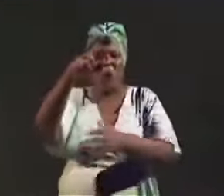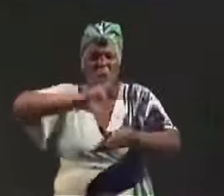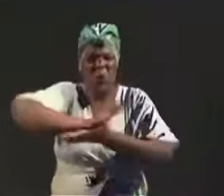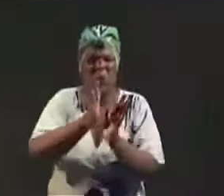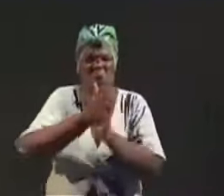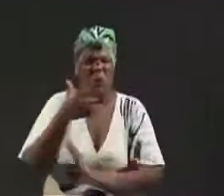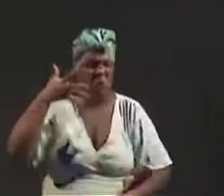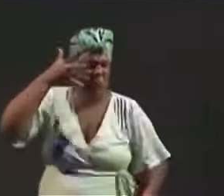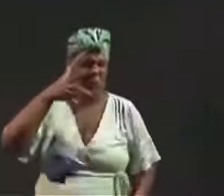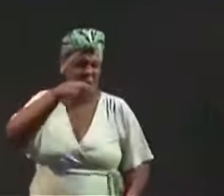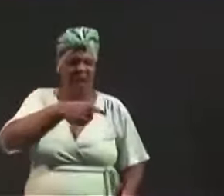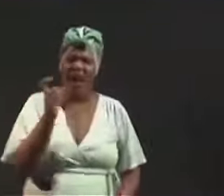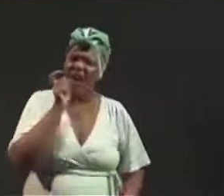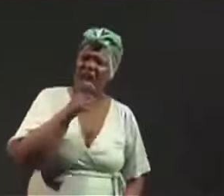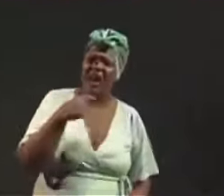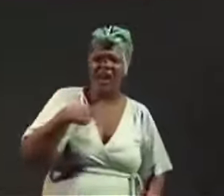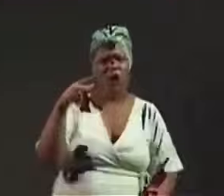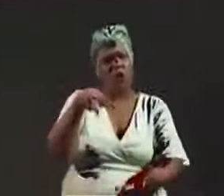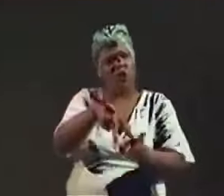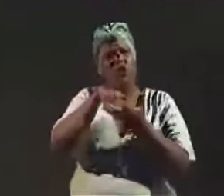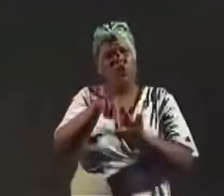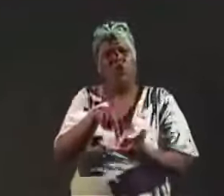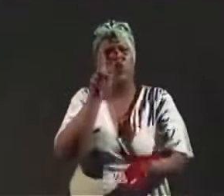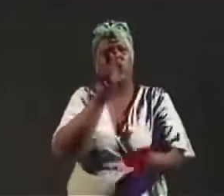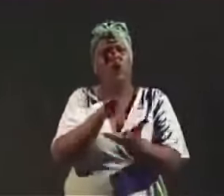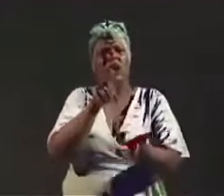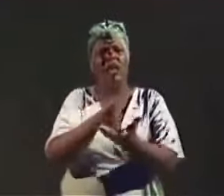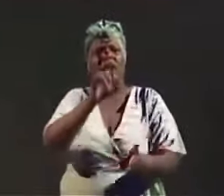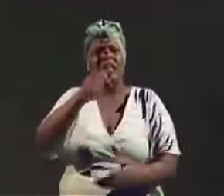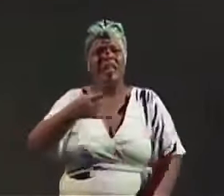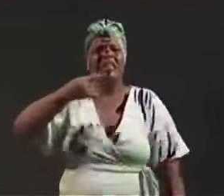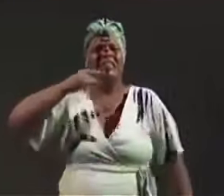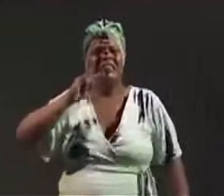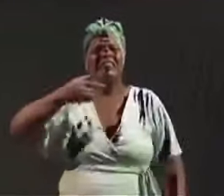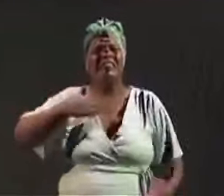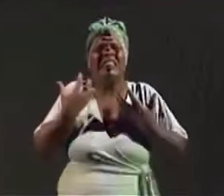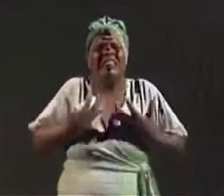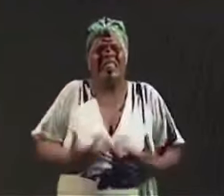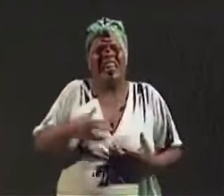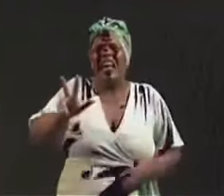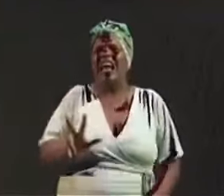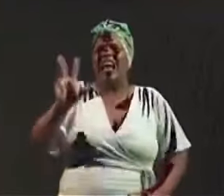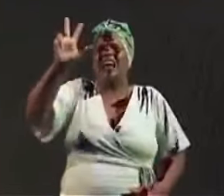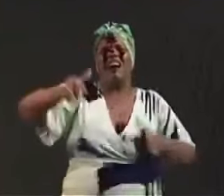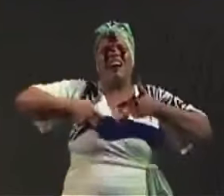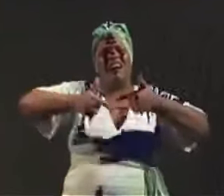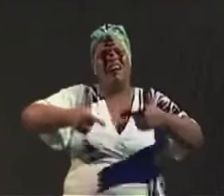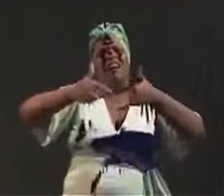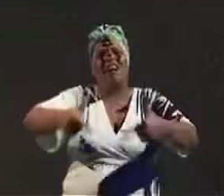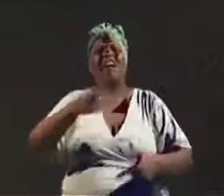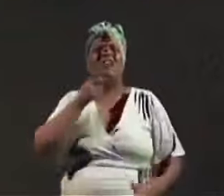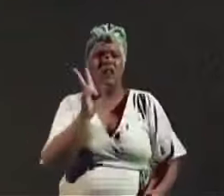Quem dispara mentira, come ostra. Quem sustenta a verdade, tiro cala. Droga, cachaça, cansaço, favela. Meu povo no limbo da batalha. Tomba, cai,